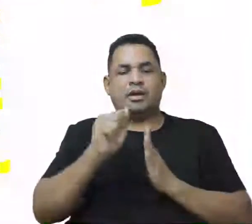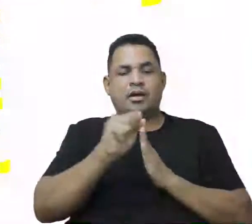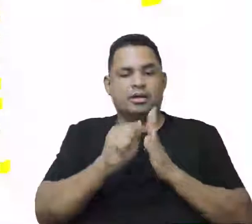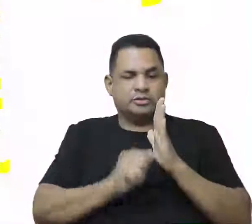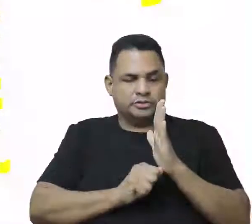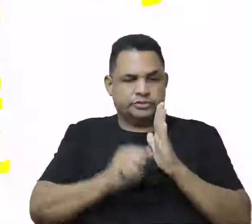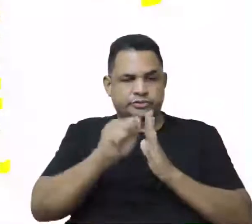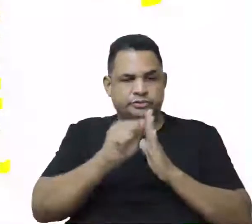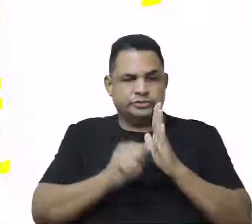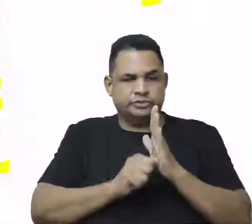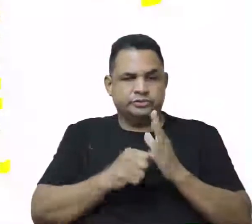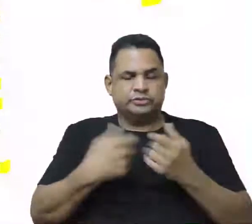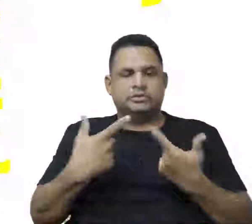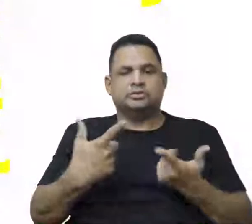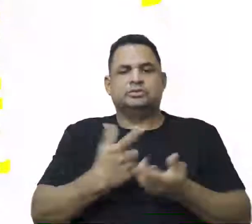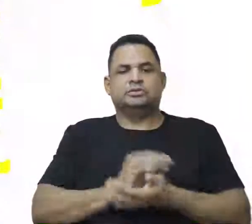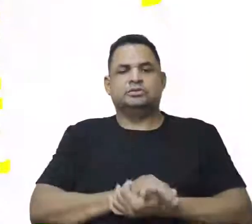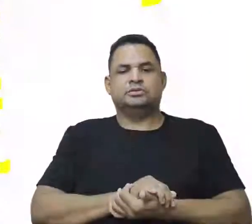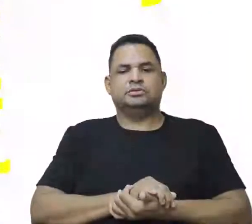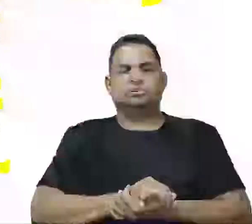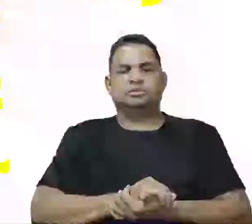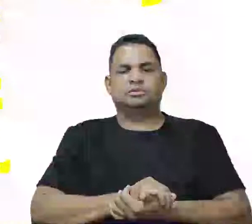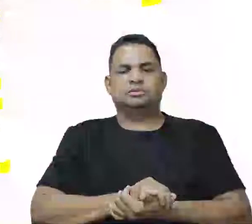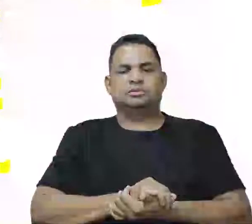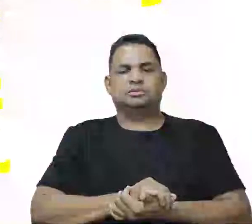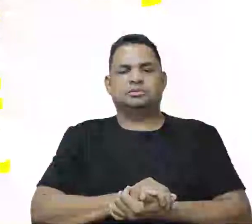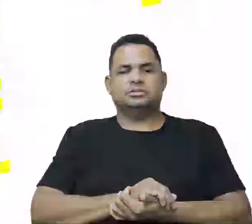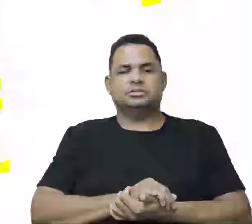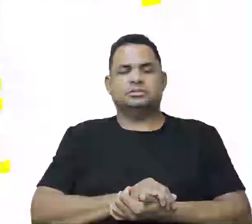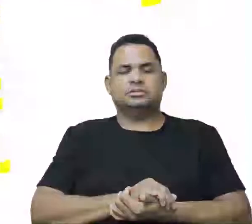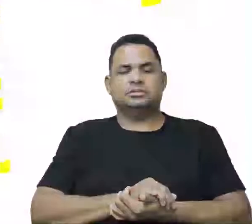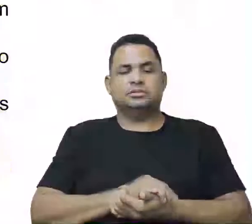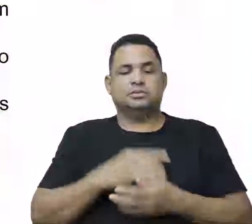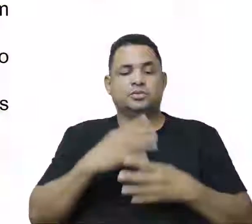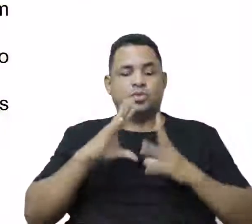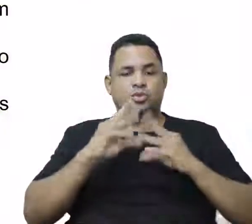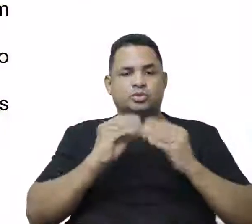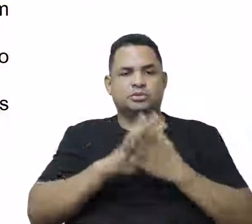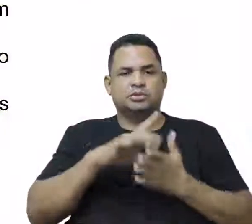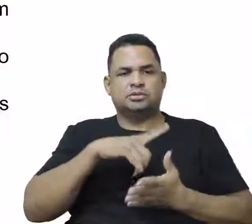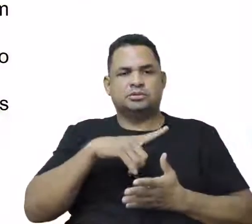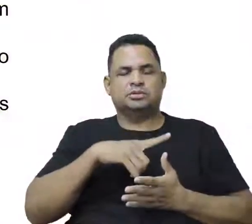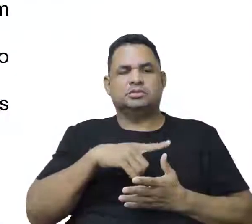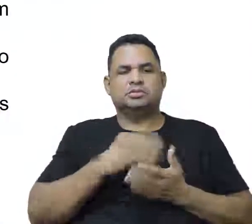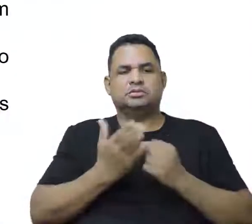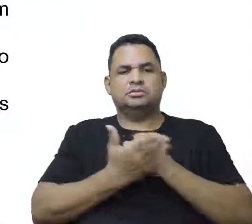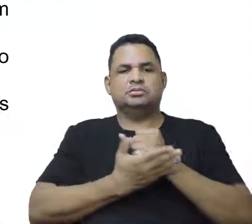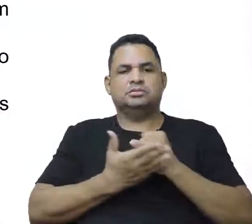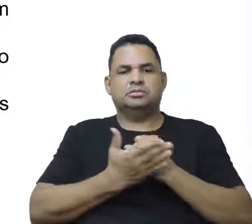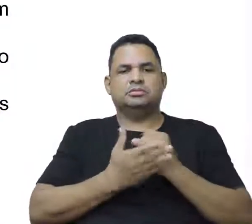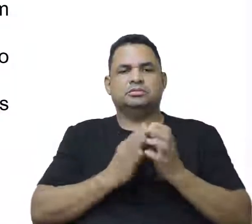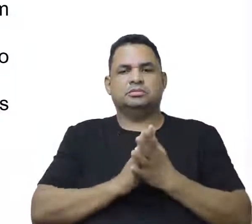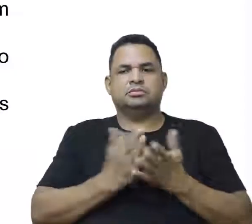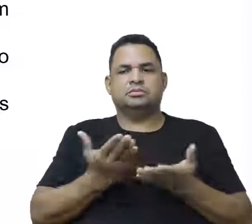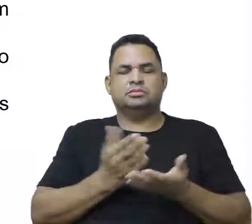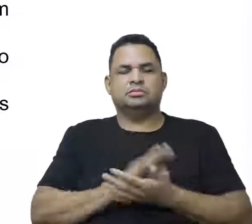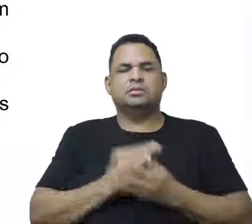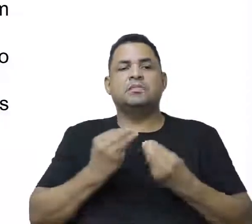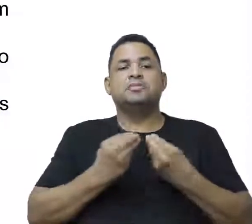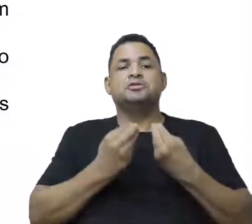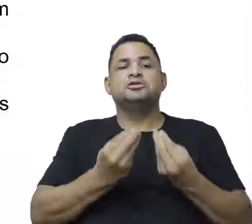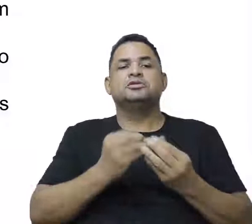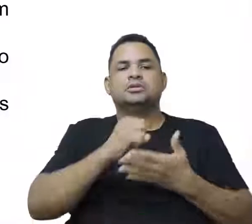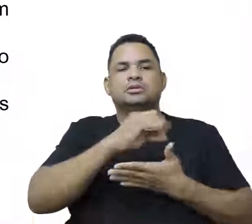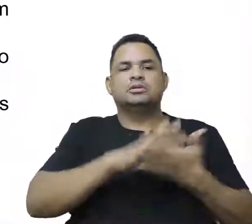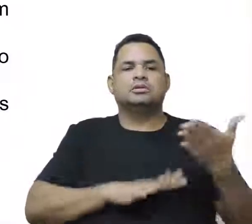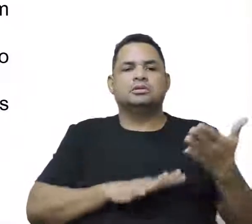outra questão que a gente tem que observar. Os textos, eles vêm todos fundamentados. E aí nós temos o comando. Qual que é o